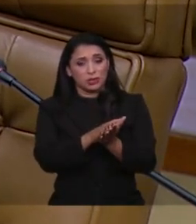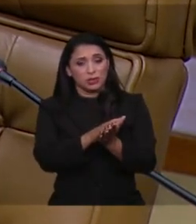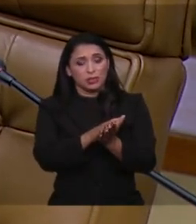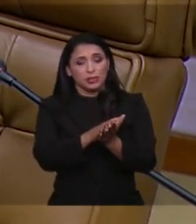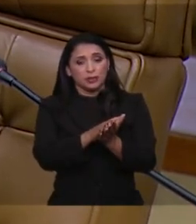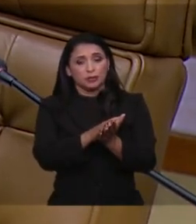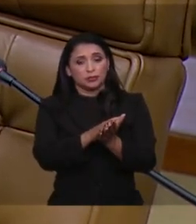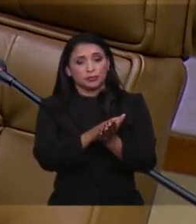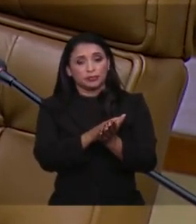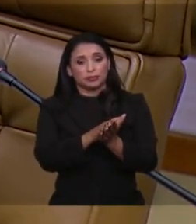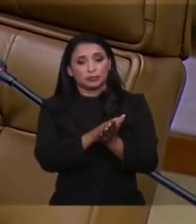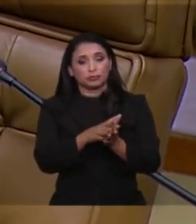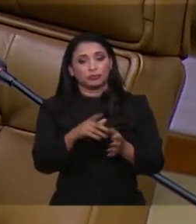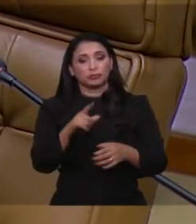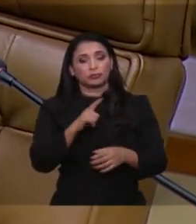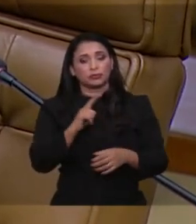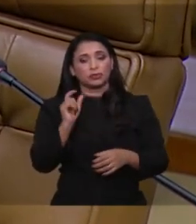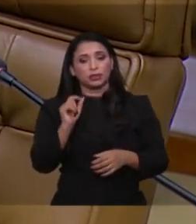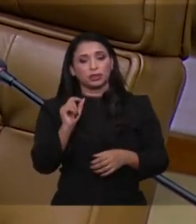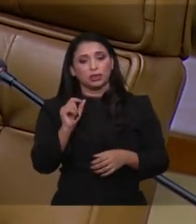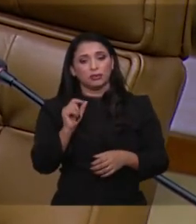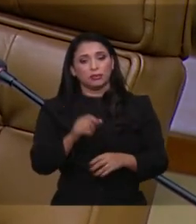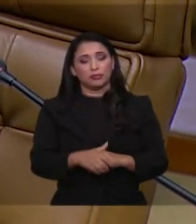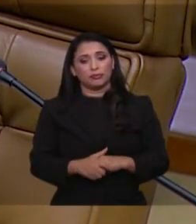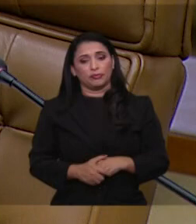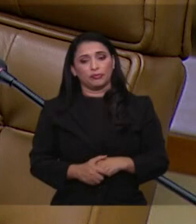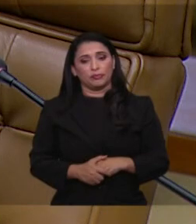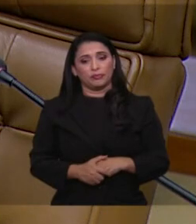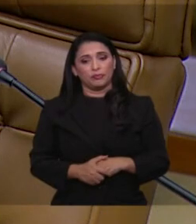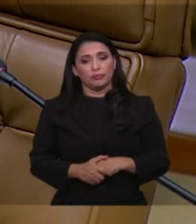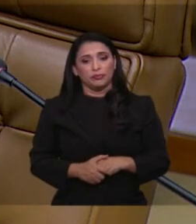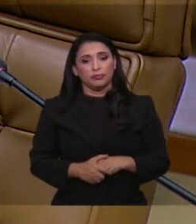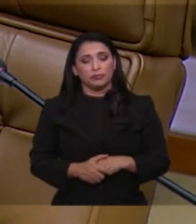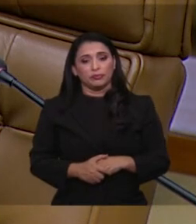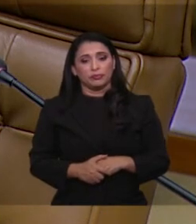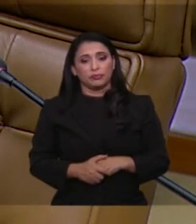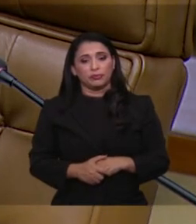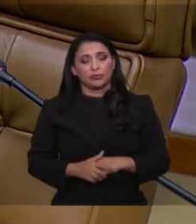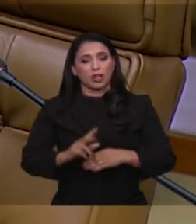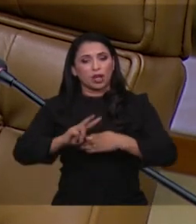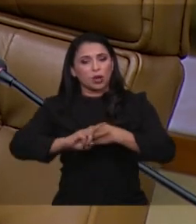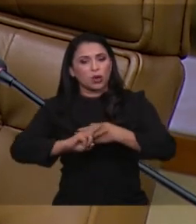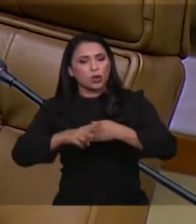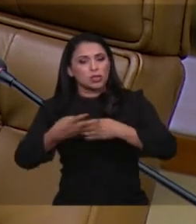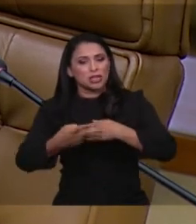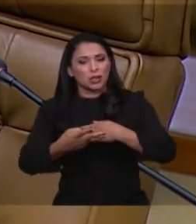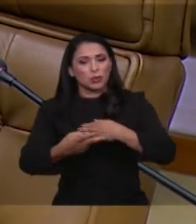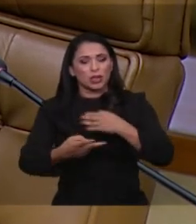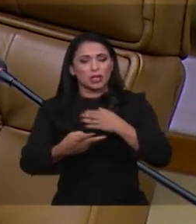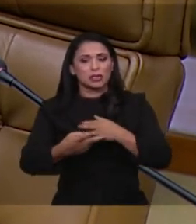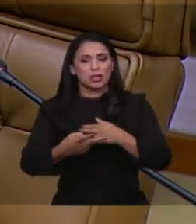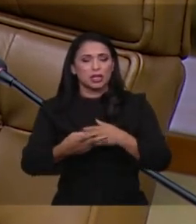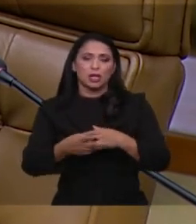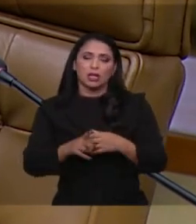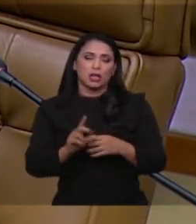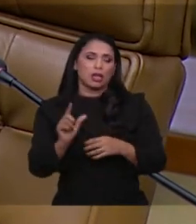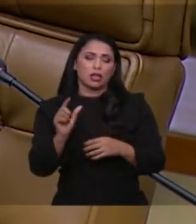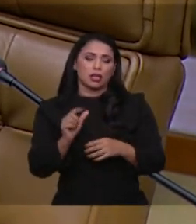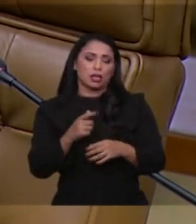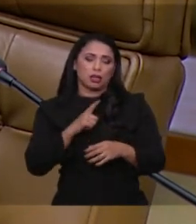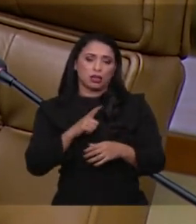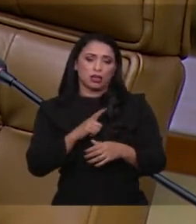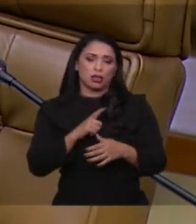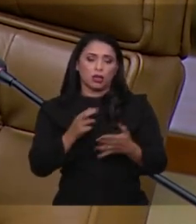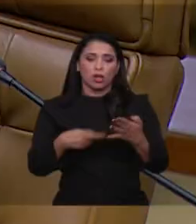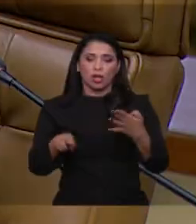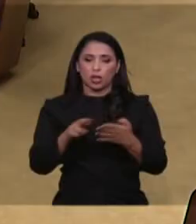não há esse segundo tópico, pouca consequência dá. Eu nego o provimento, assim como todos os